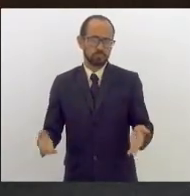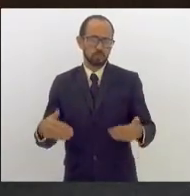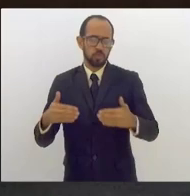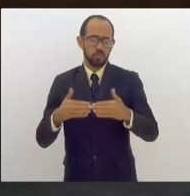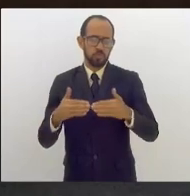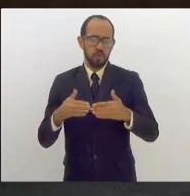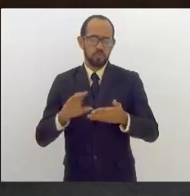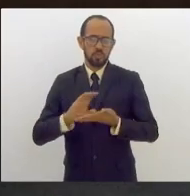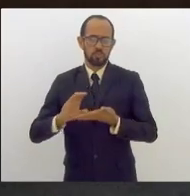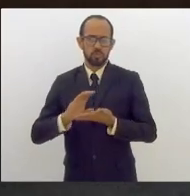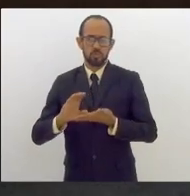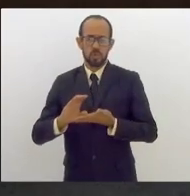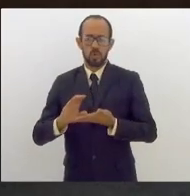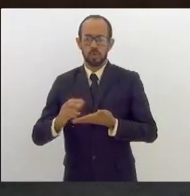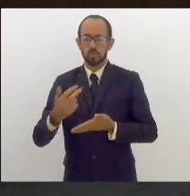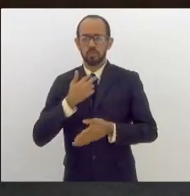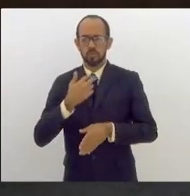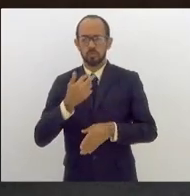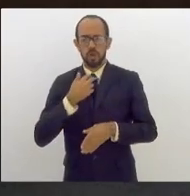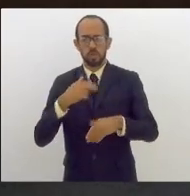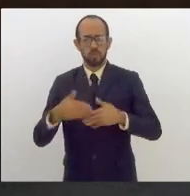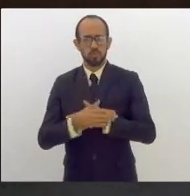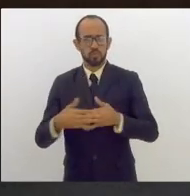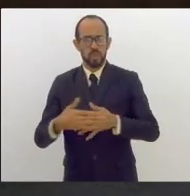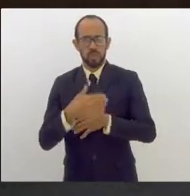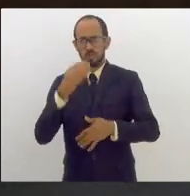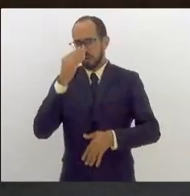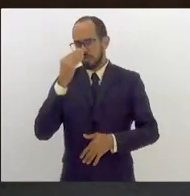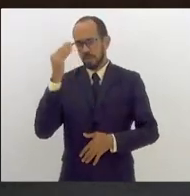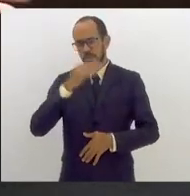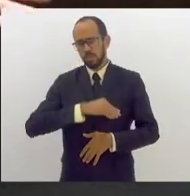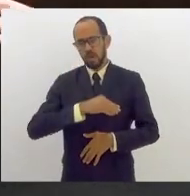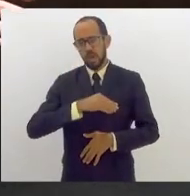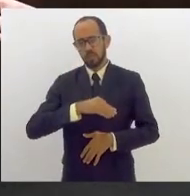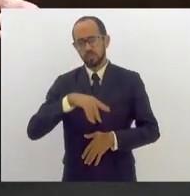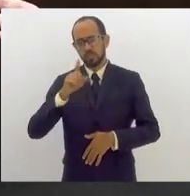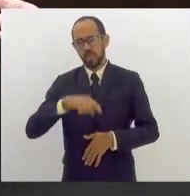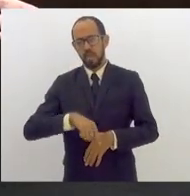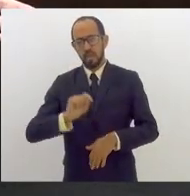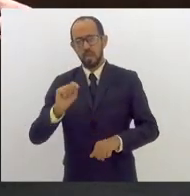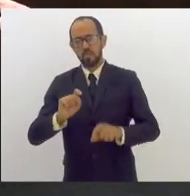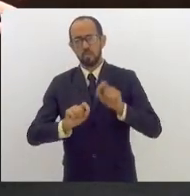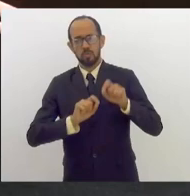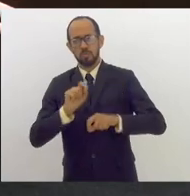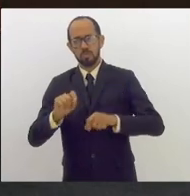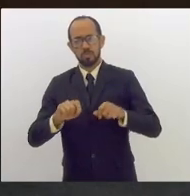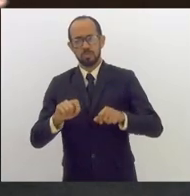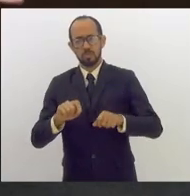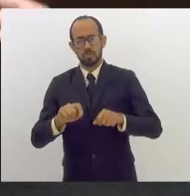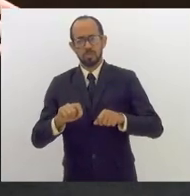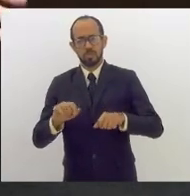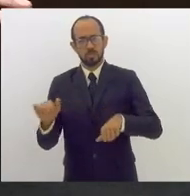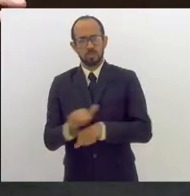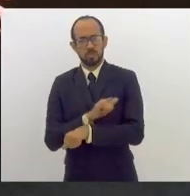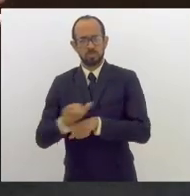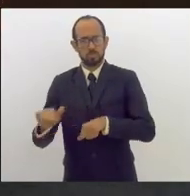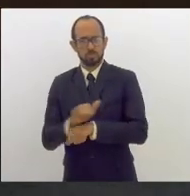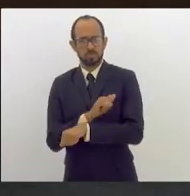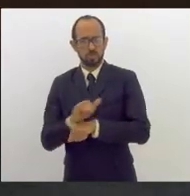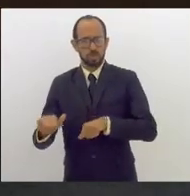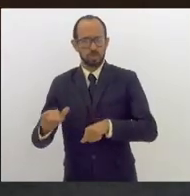agora a gente não pode ter um centro abandonado servindo de instrumento de especulação